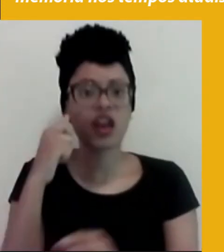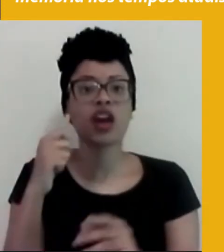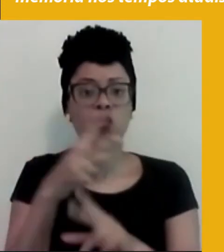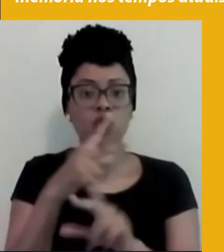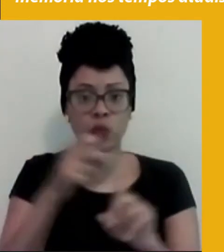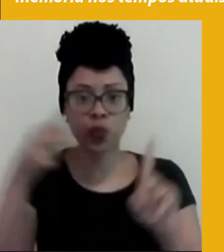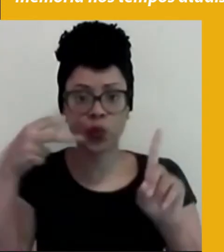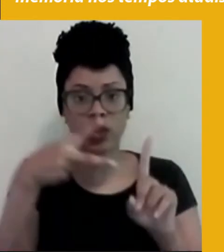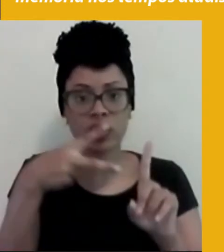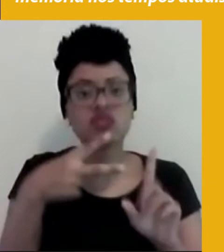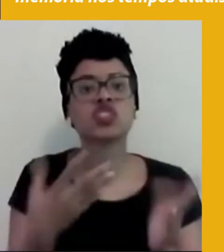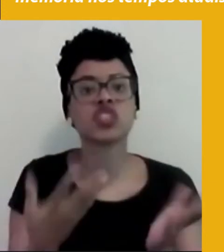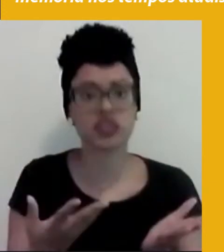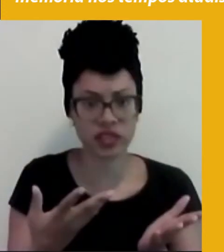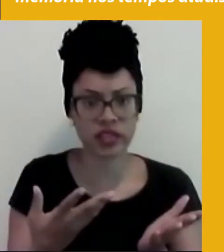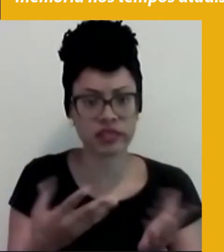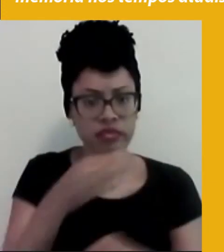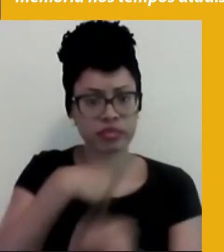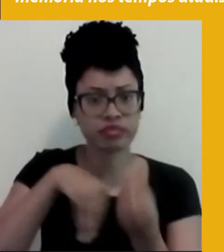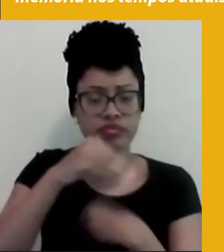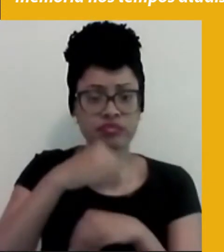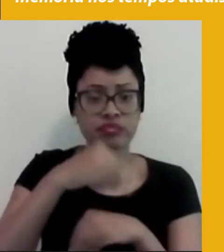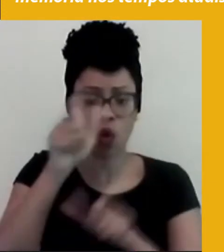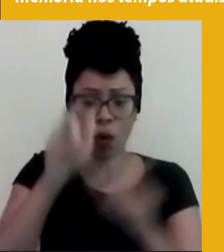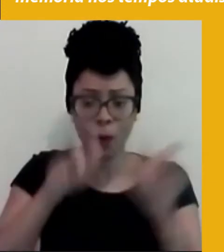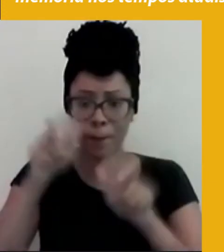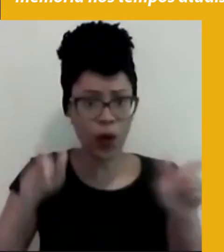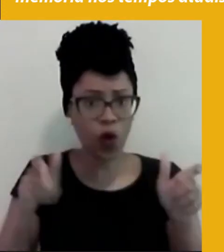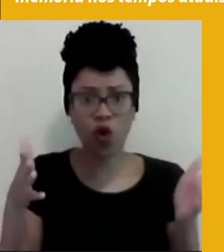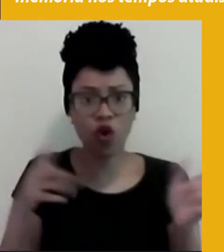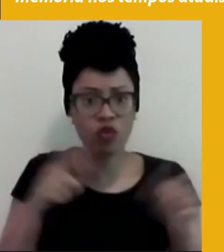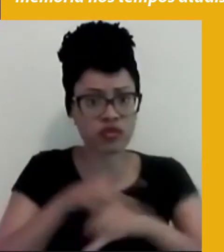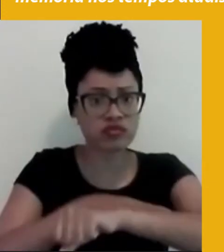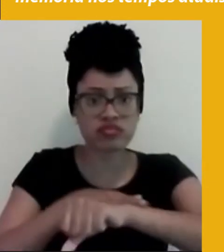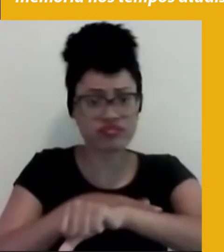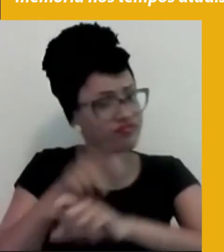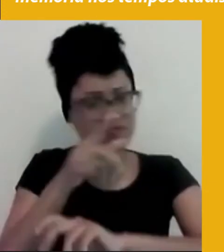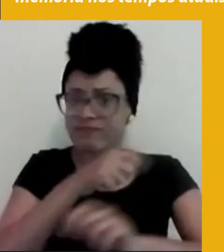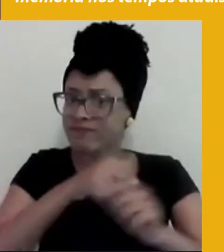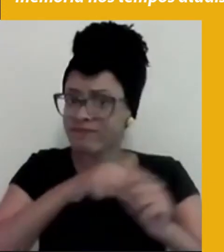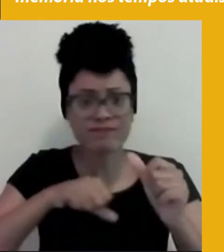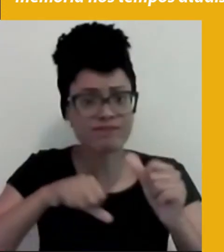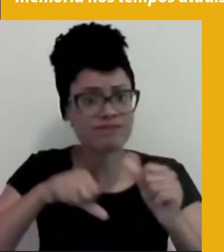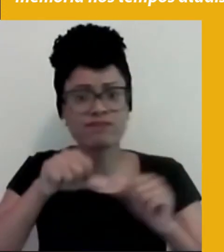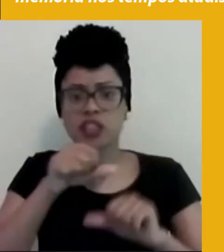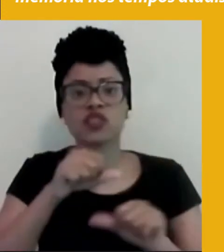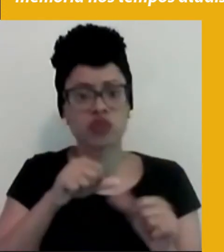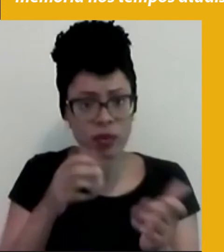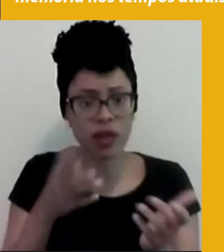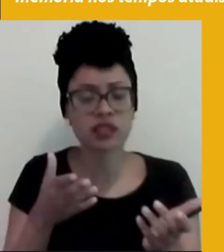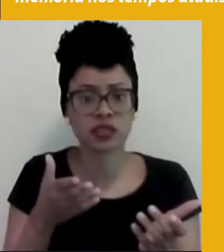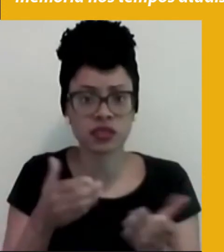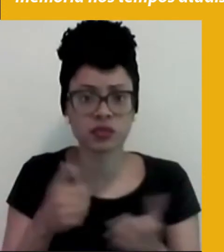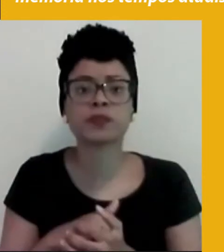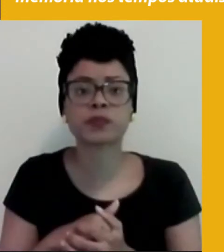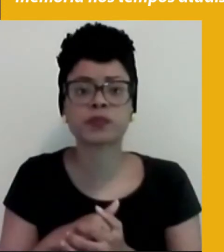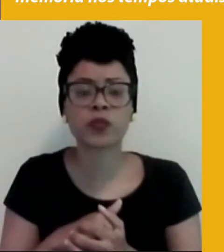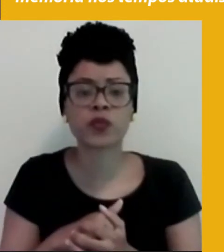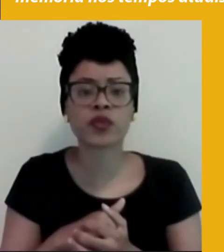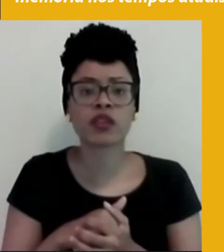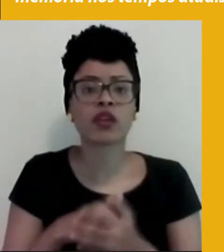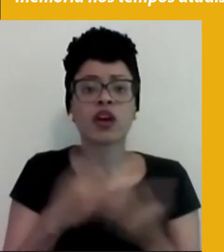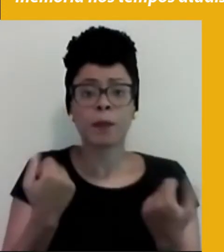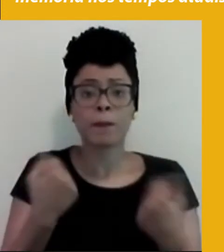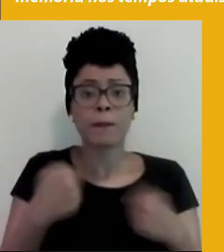existe uma aspiração da maioria do povo brasileiro, que é preta ou parda, né? Uma aspiração para ser